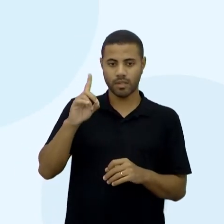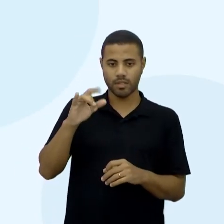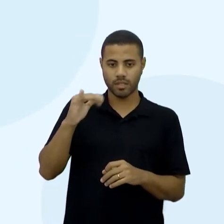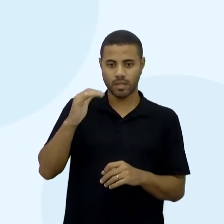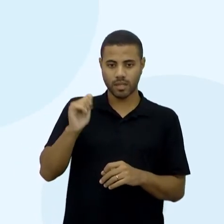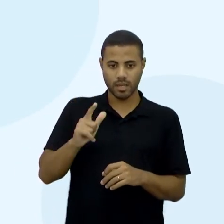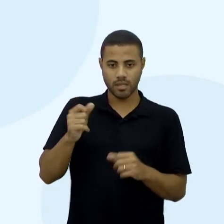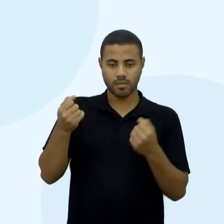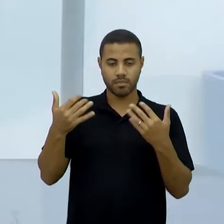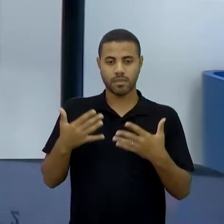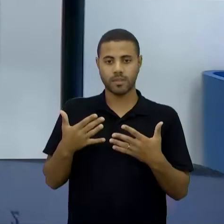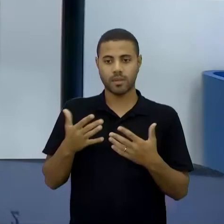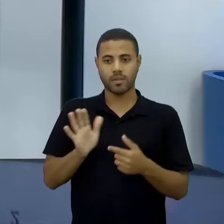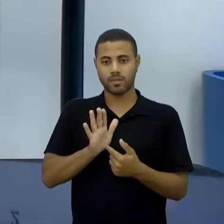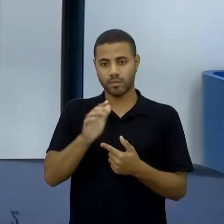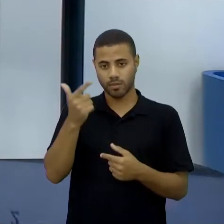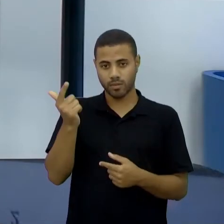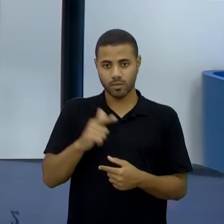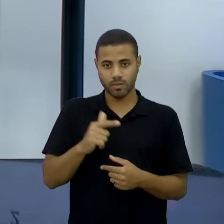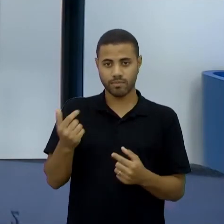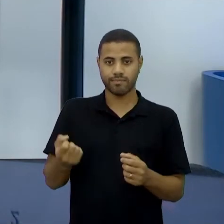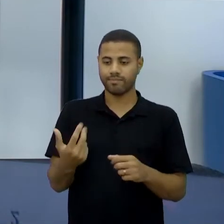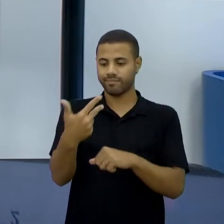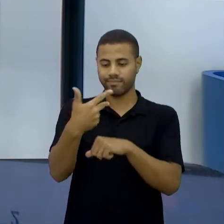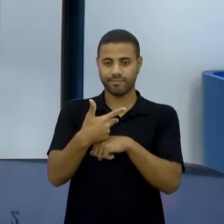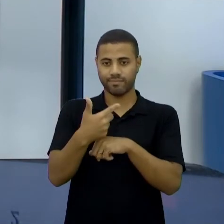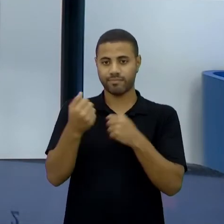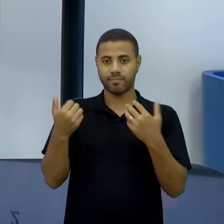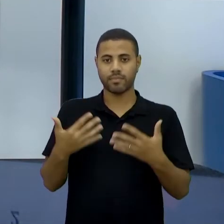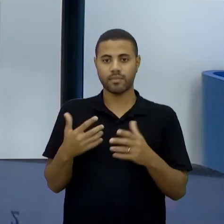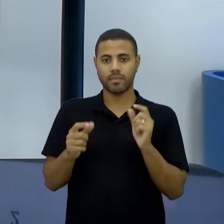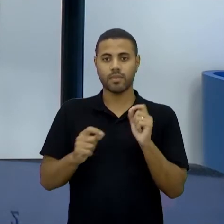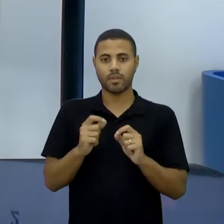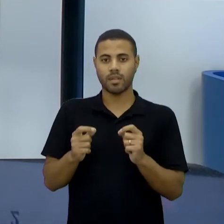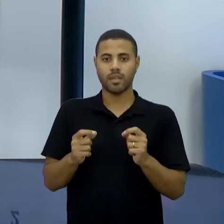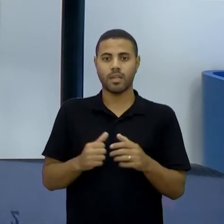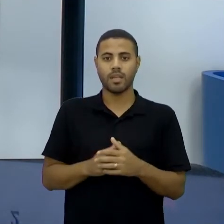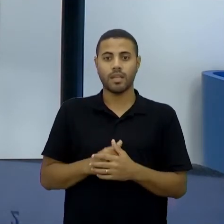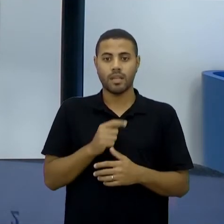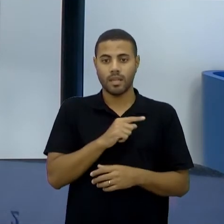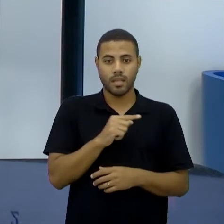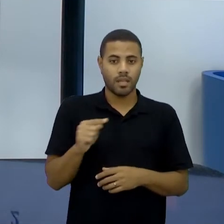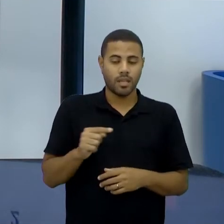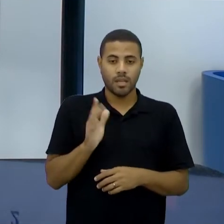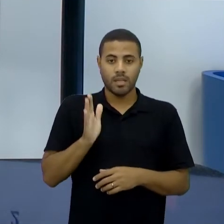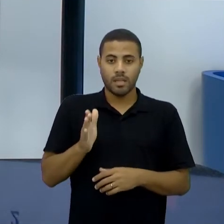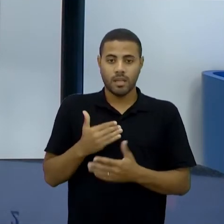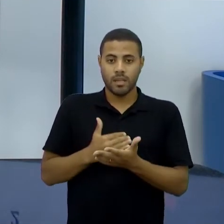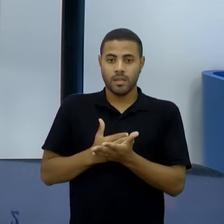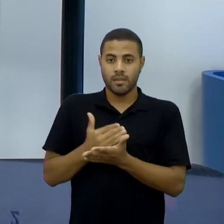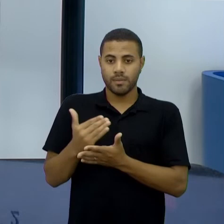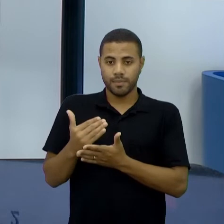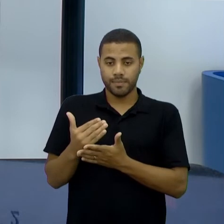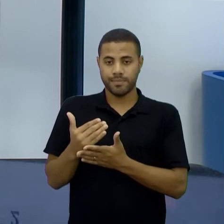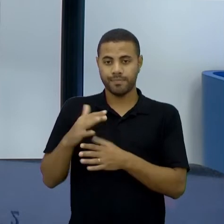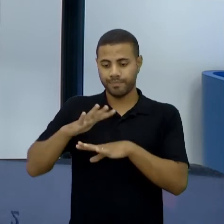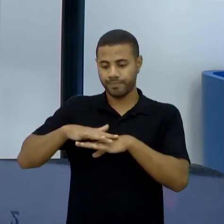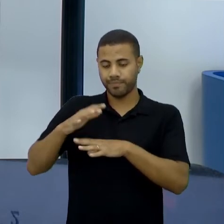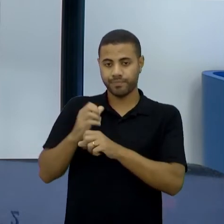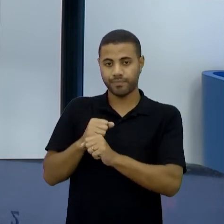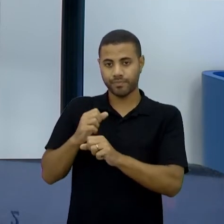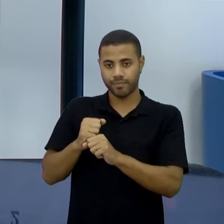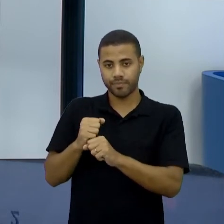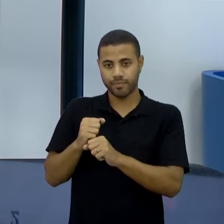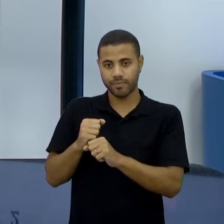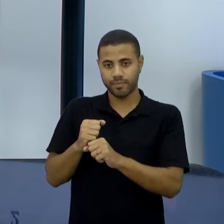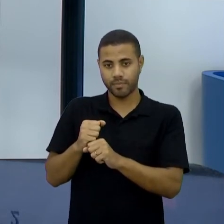De novo aqui para mim, ó, aqui na câmera. Então, a gente falou o seguinte. Se você sai de uma posição, né? Eu